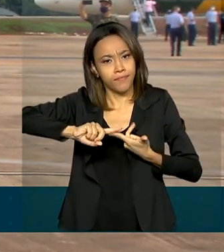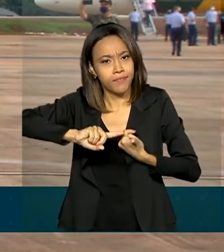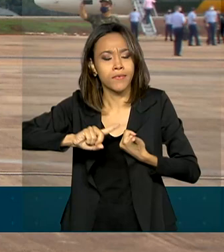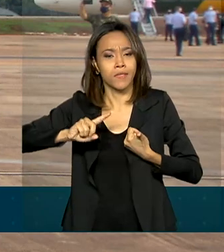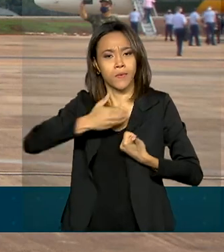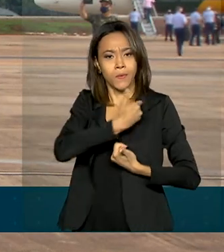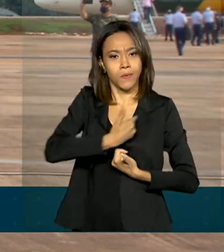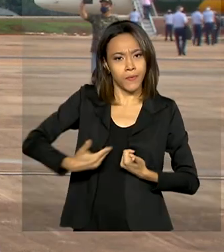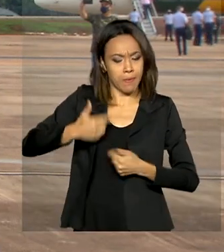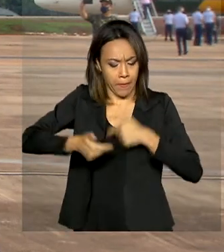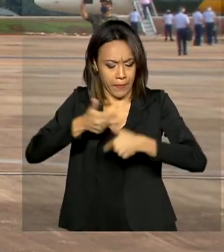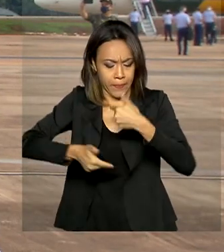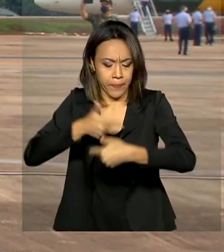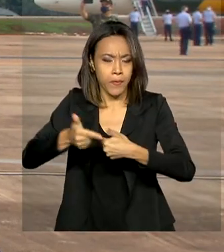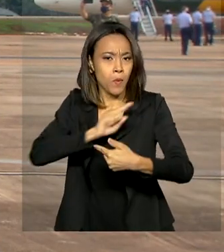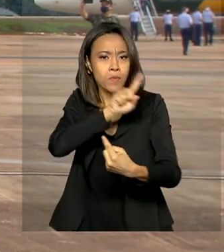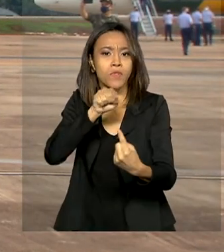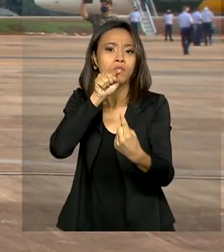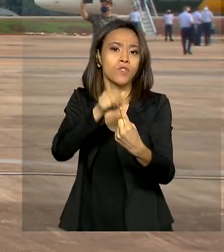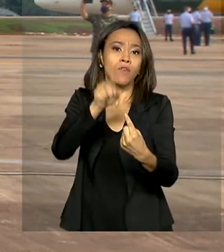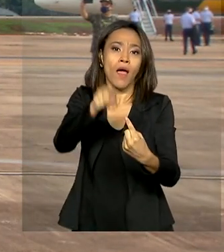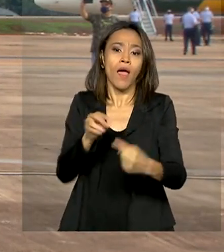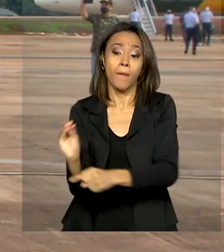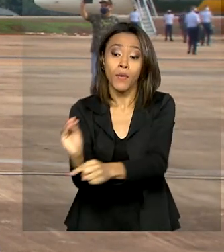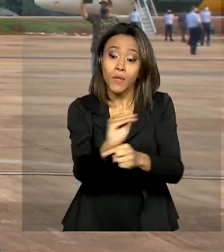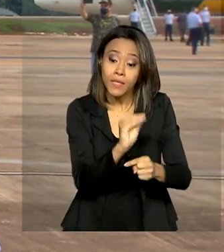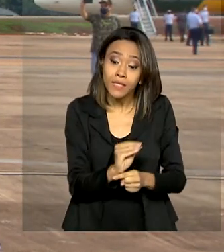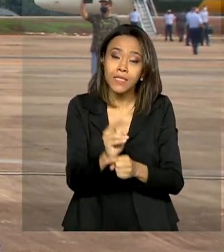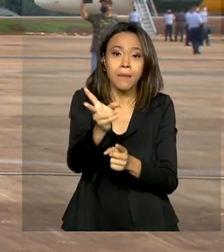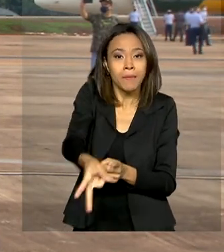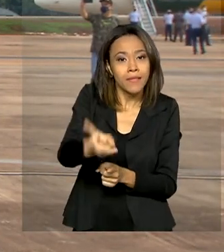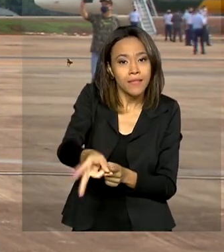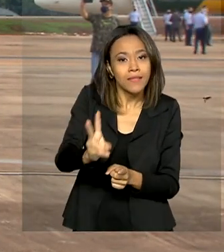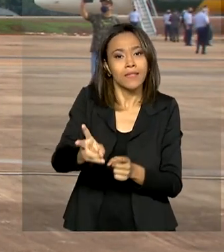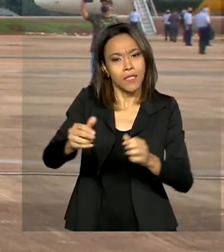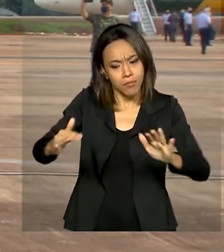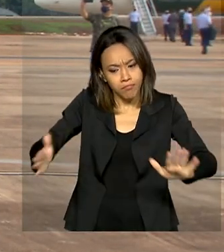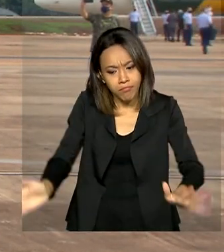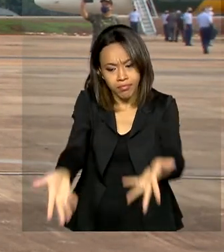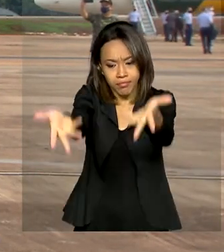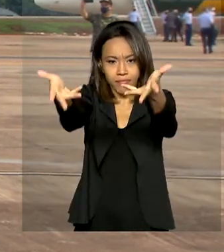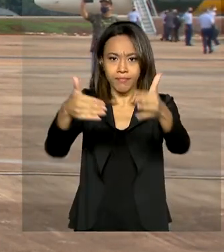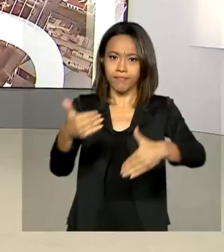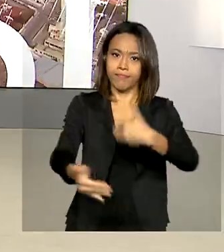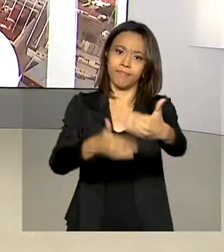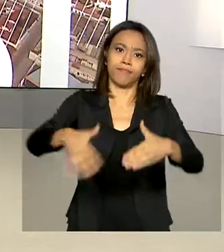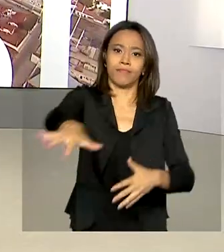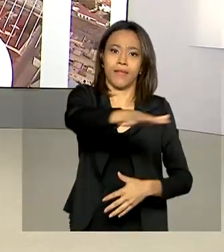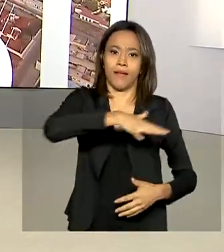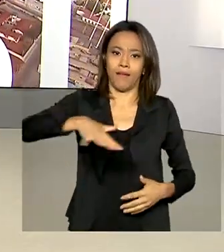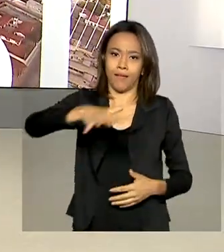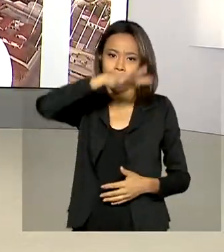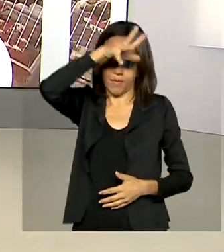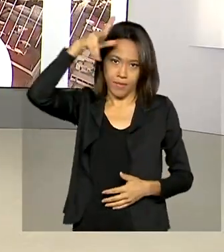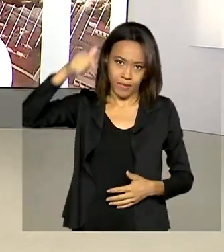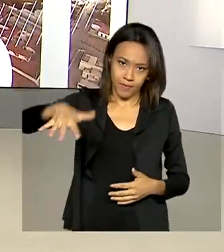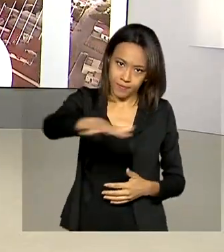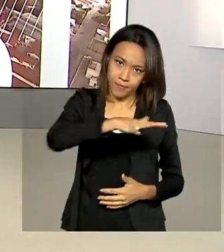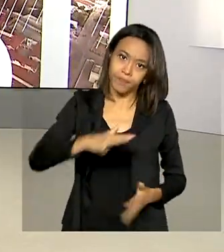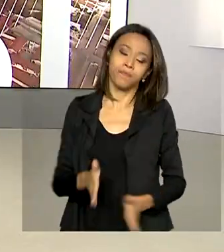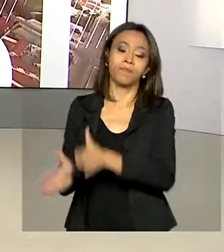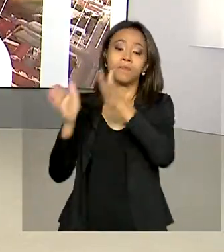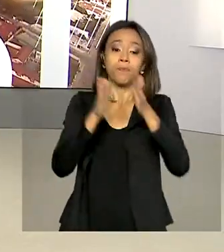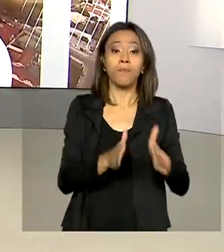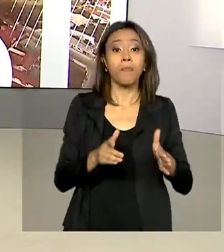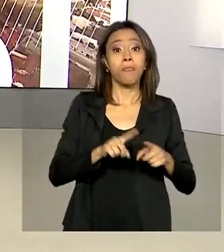fazer é no sentido de proteger, preservar e desenvolver a Amazônia. O repórter Carlos